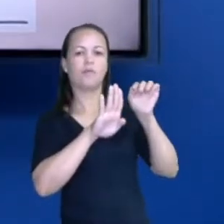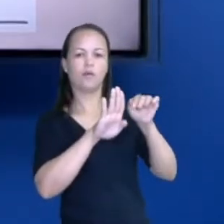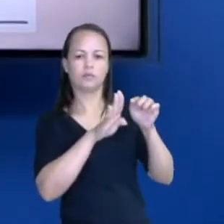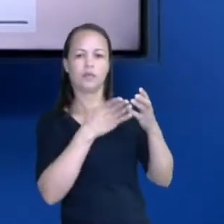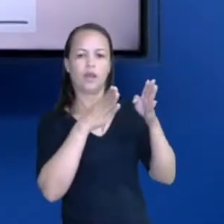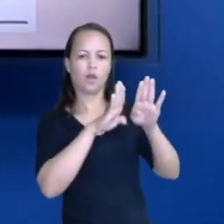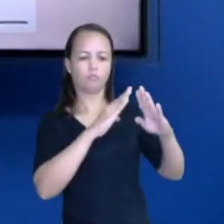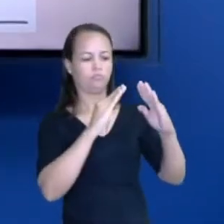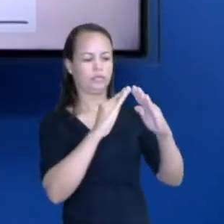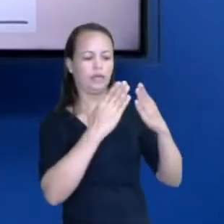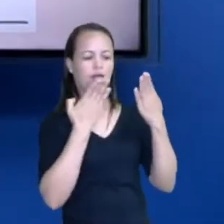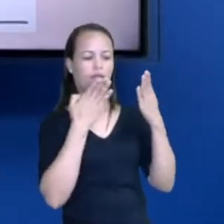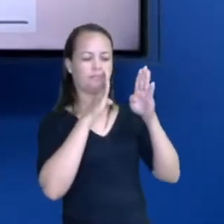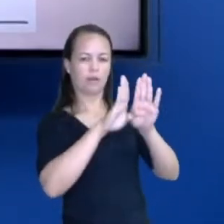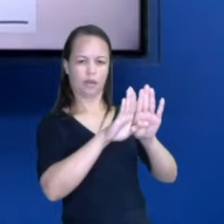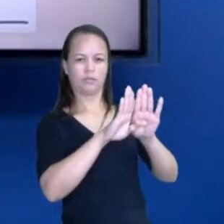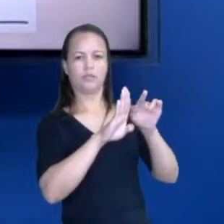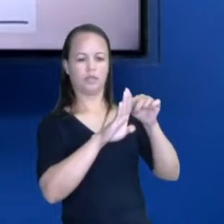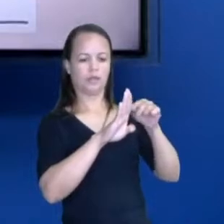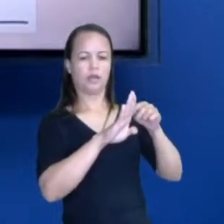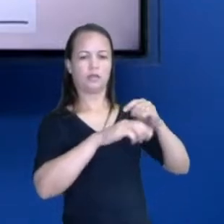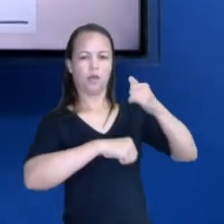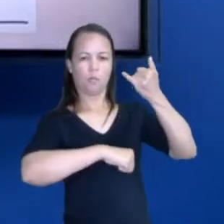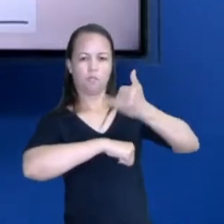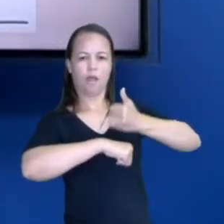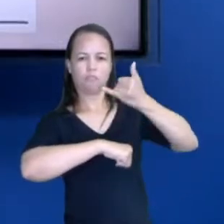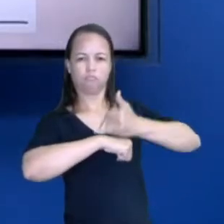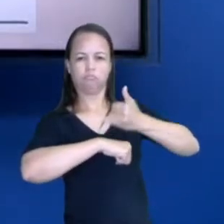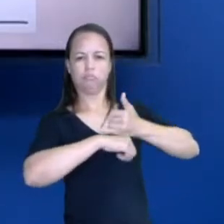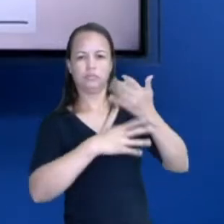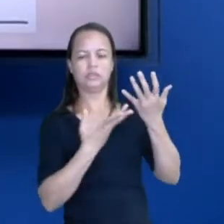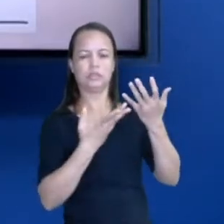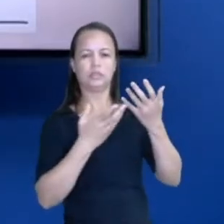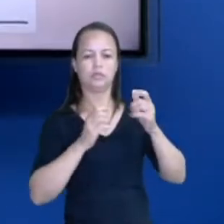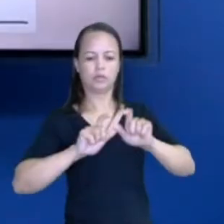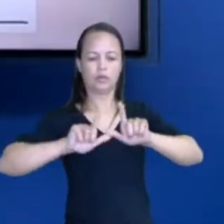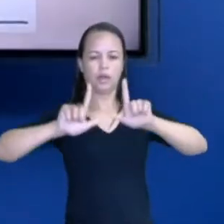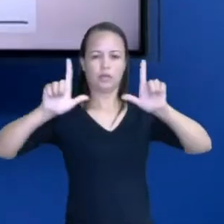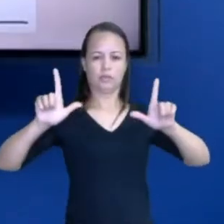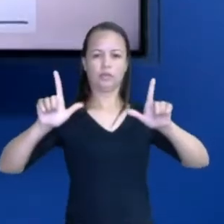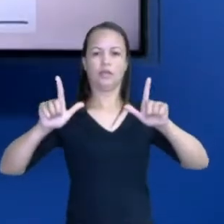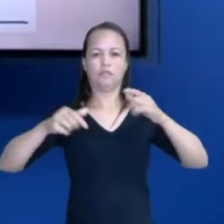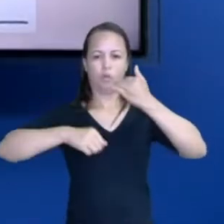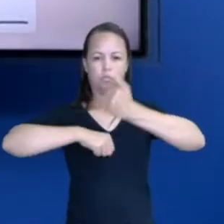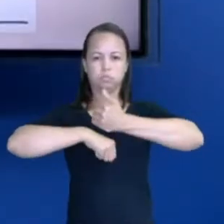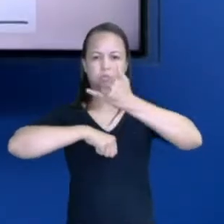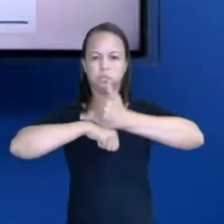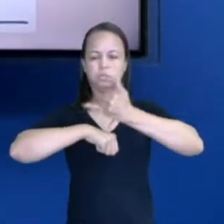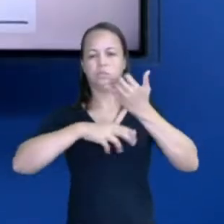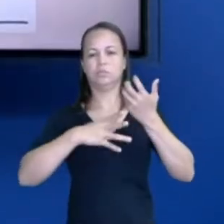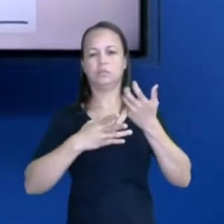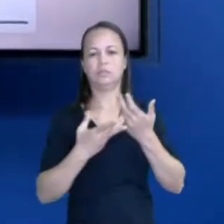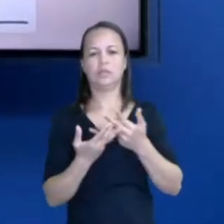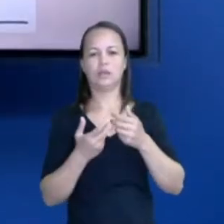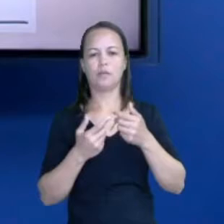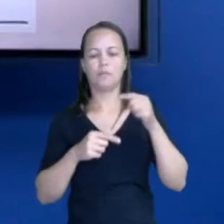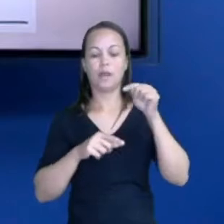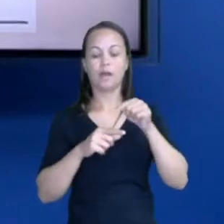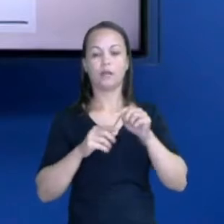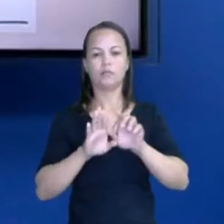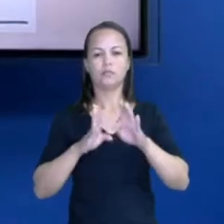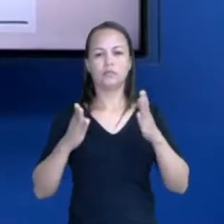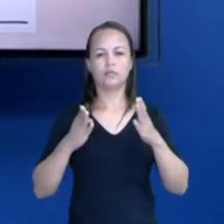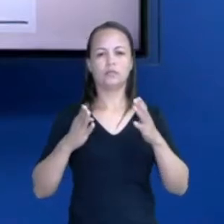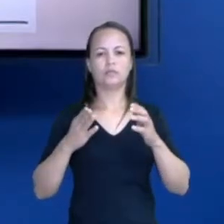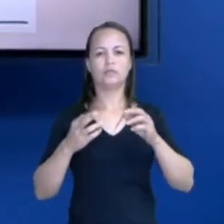casa, naquela ponte metálica enorme que a gente já deve ter visto na televisão. Essas placas de ferro são formadas através